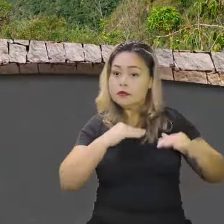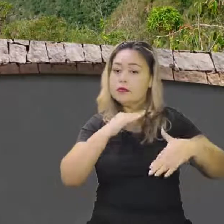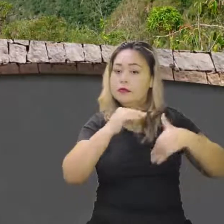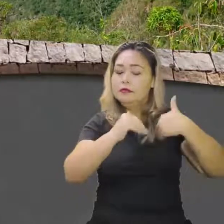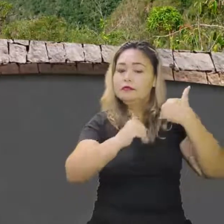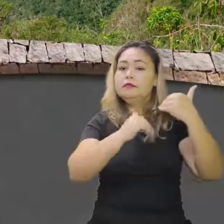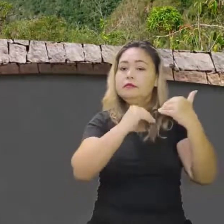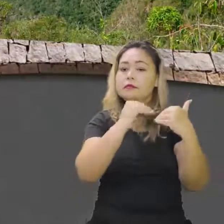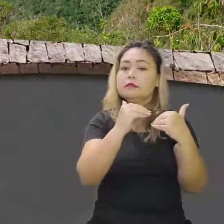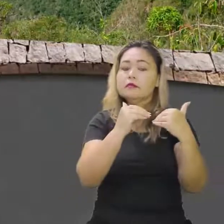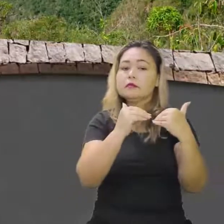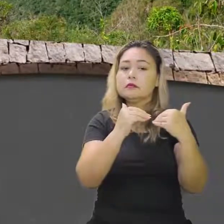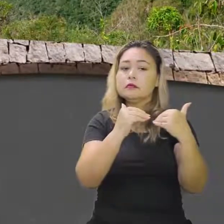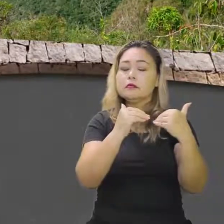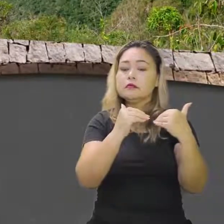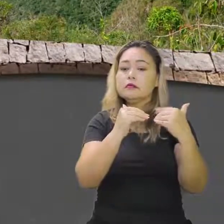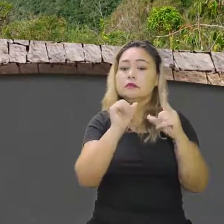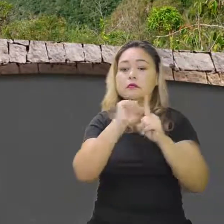desenvolvimento